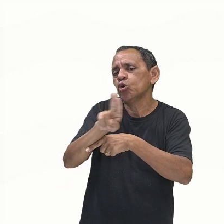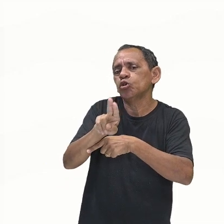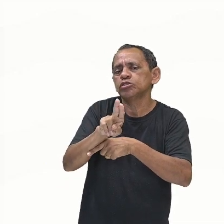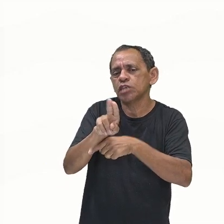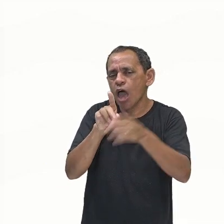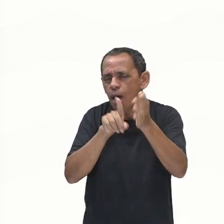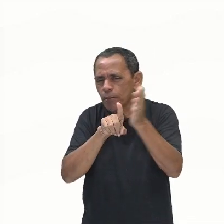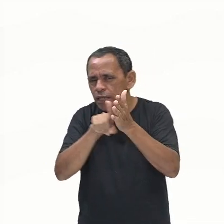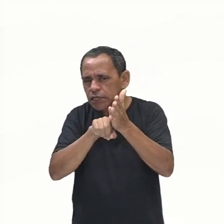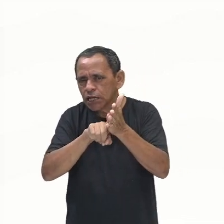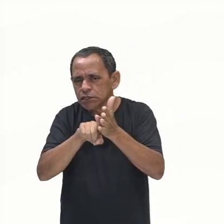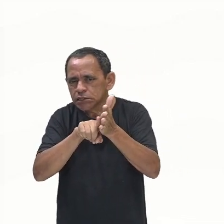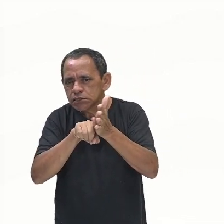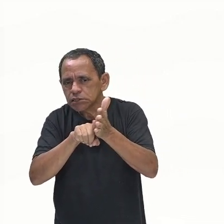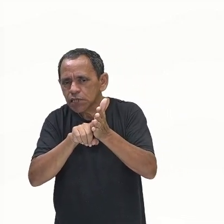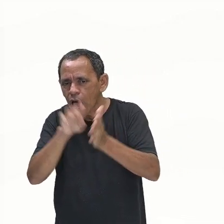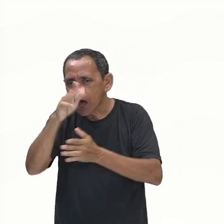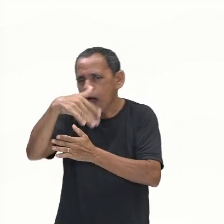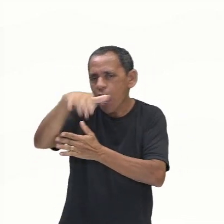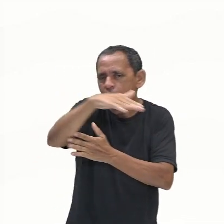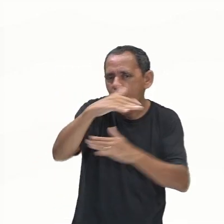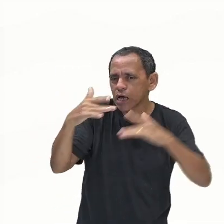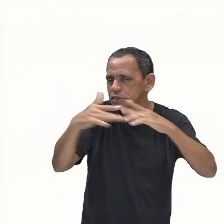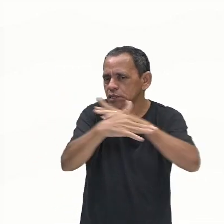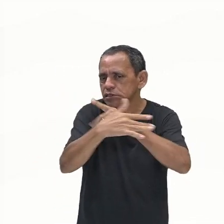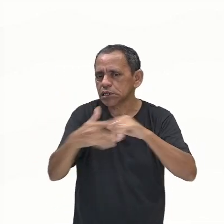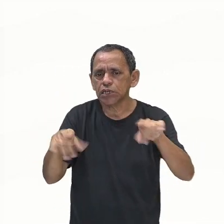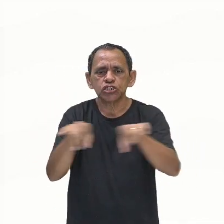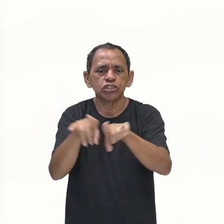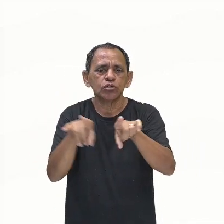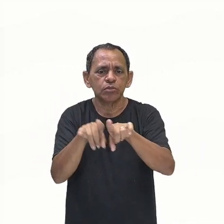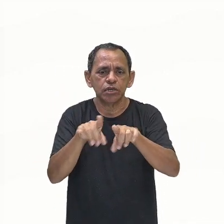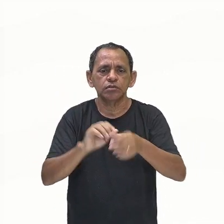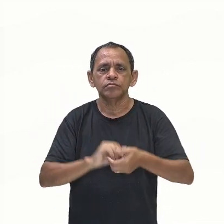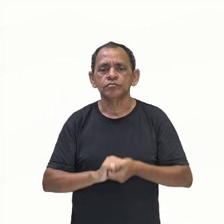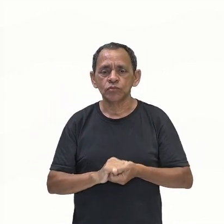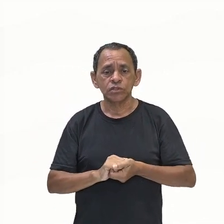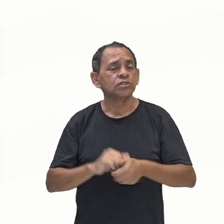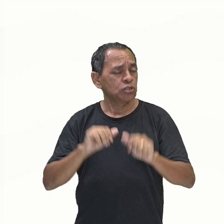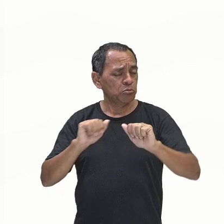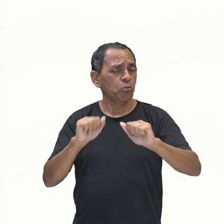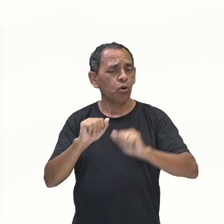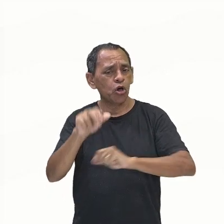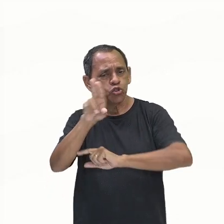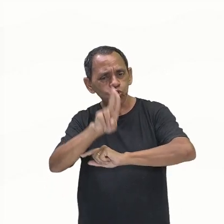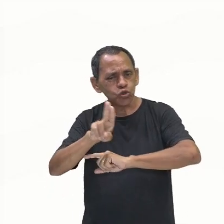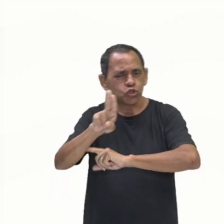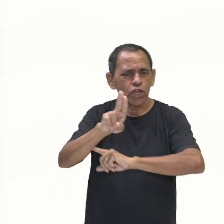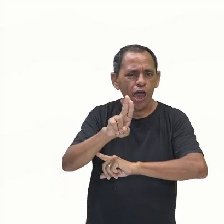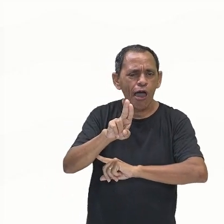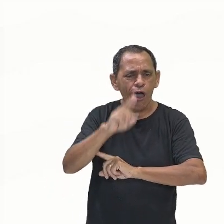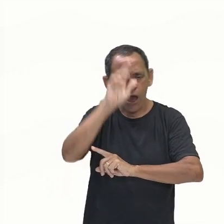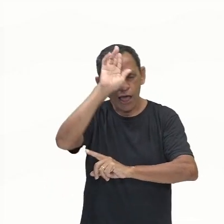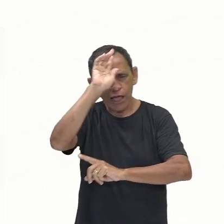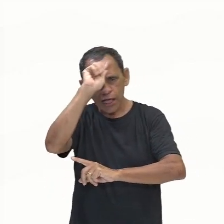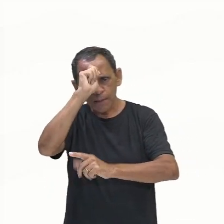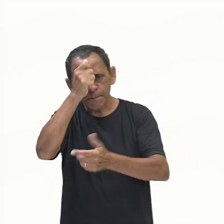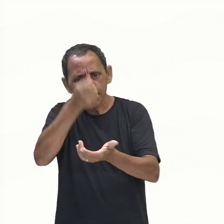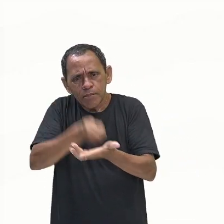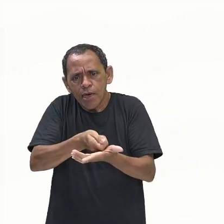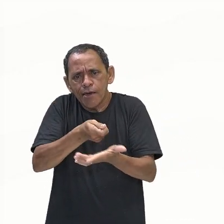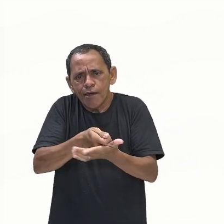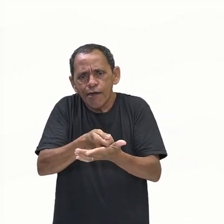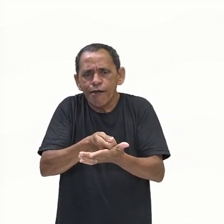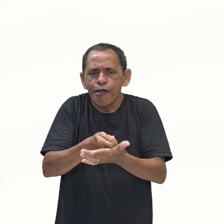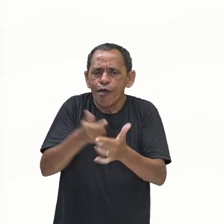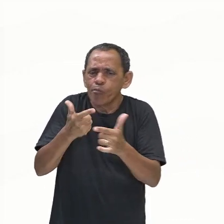cidade, isso vai te ajudar na tomada de decisões sobre determinados problemas.